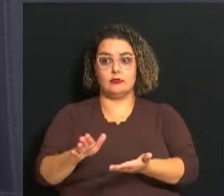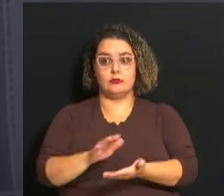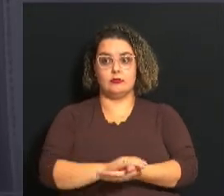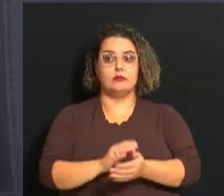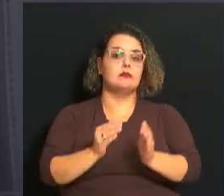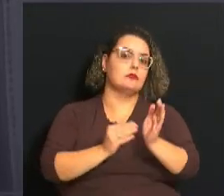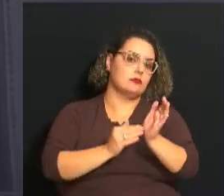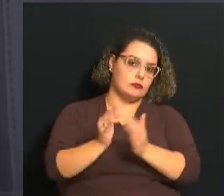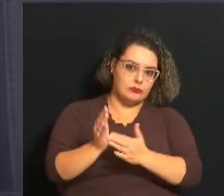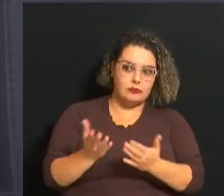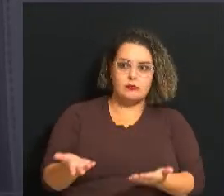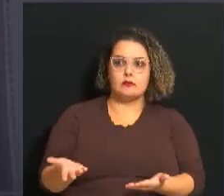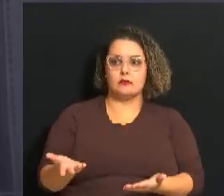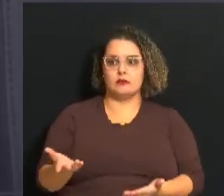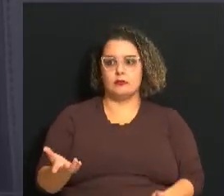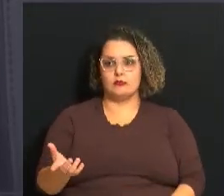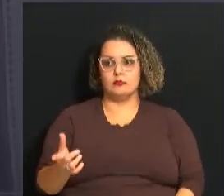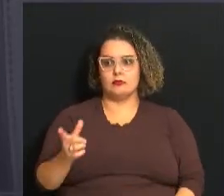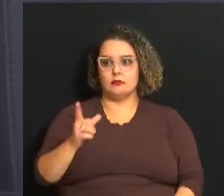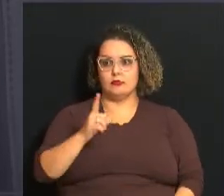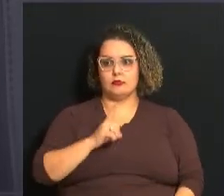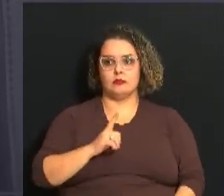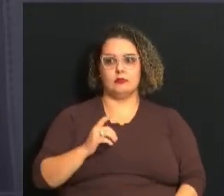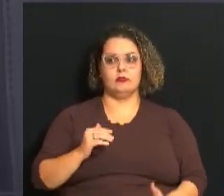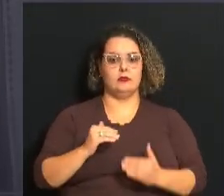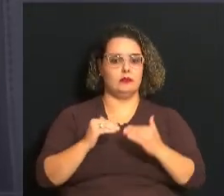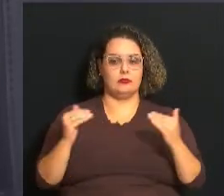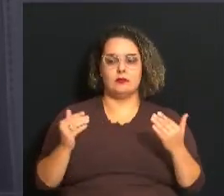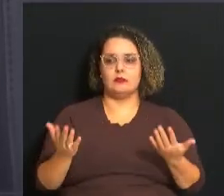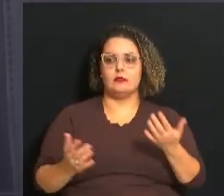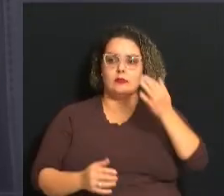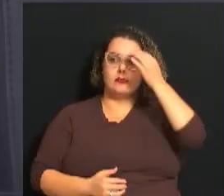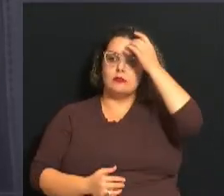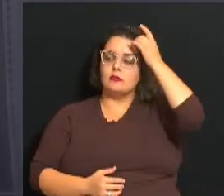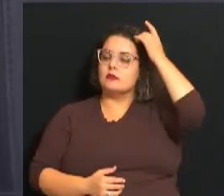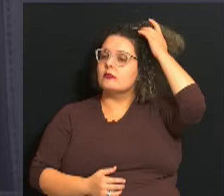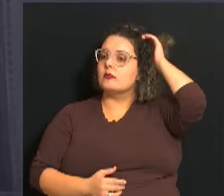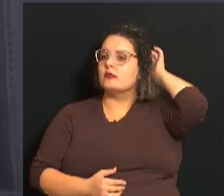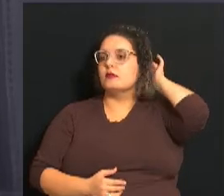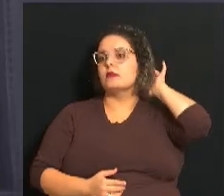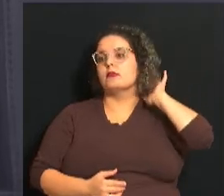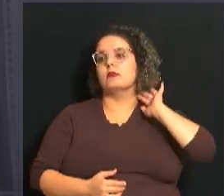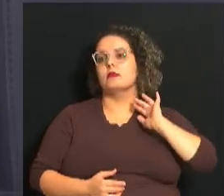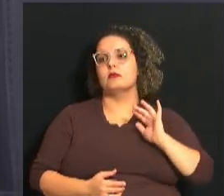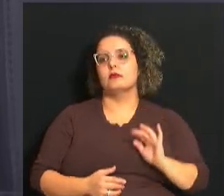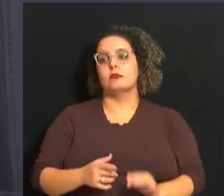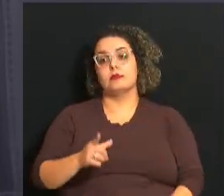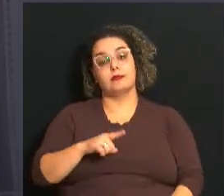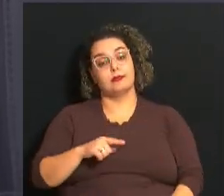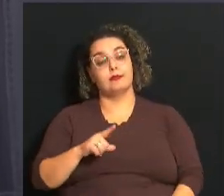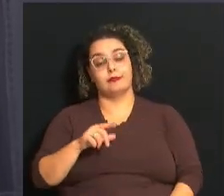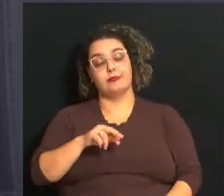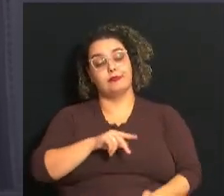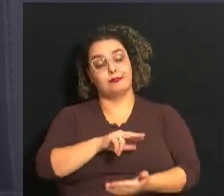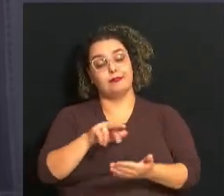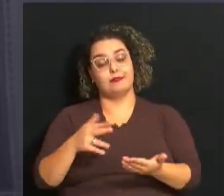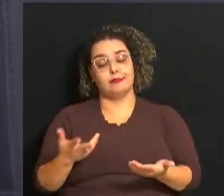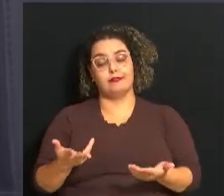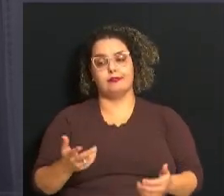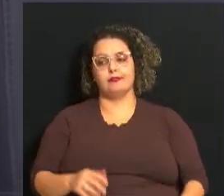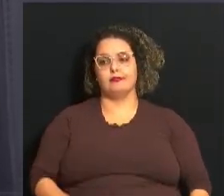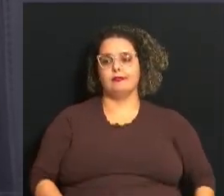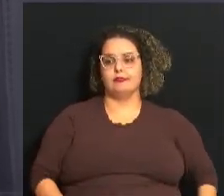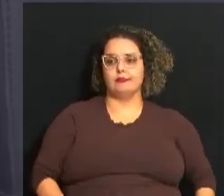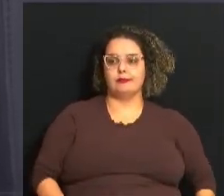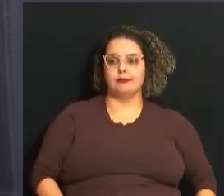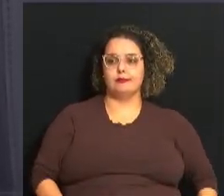concursados né tem o mesmo até a mesma estabilidade né Mas sempre tem bom mas queria aproveitar